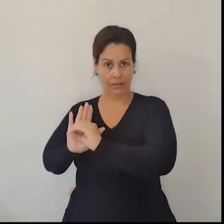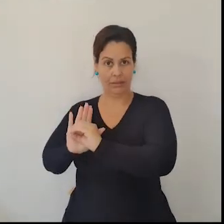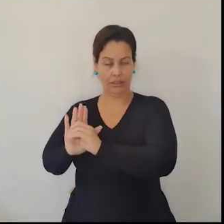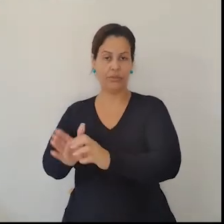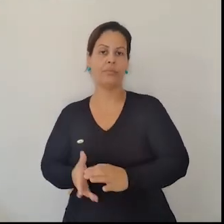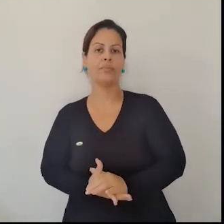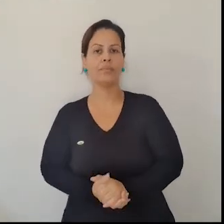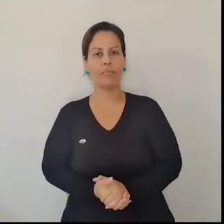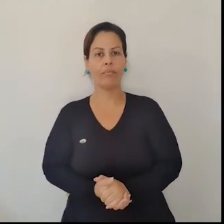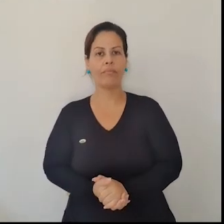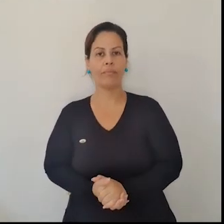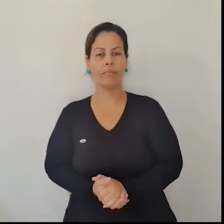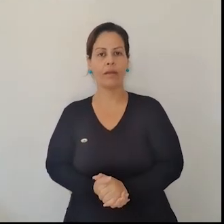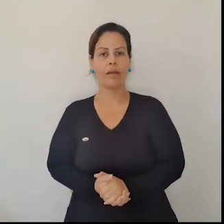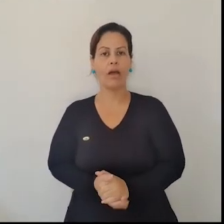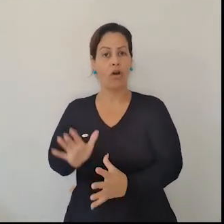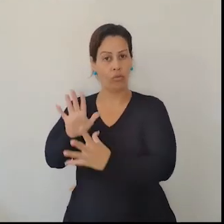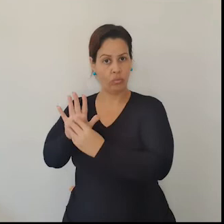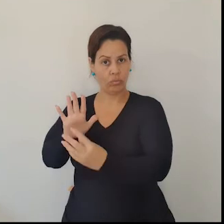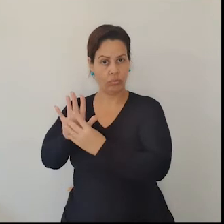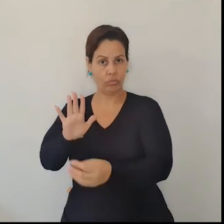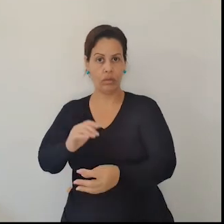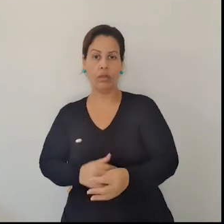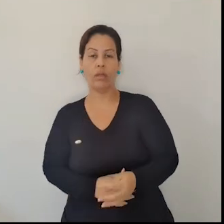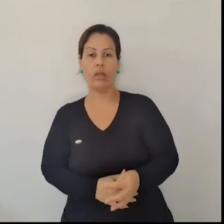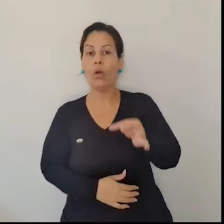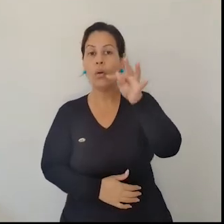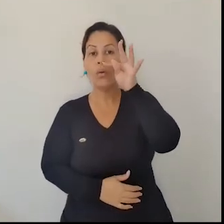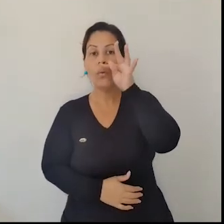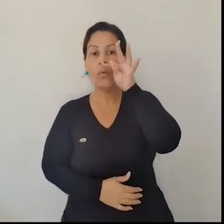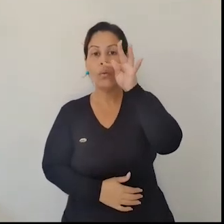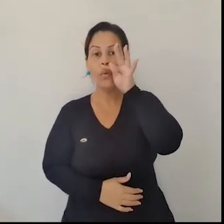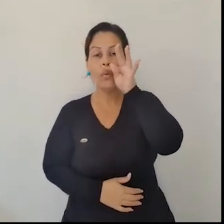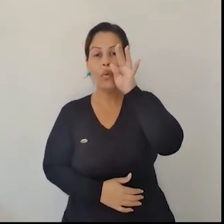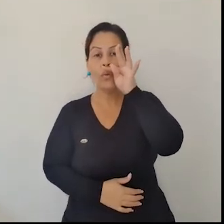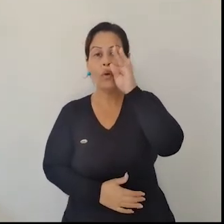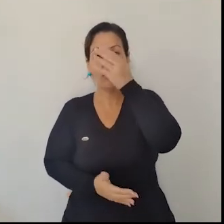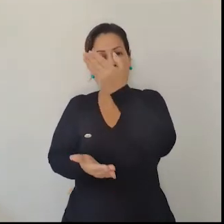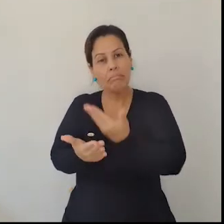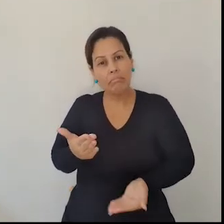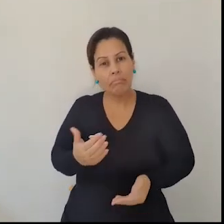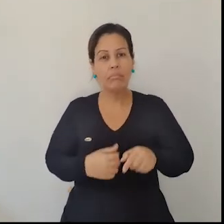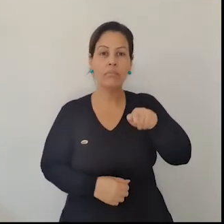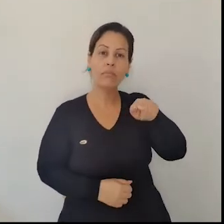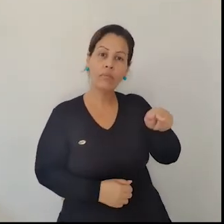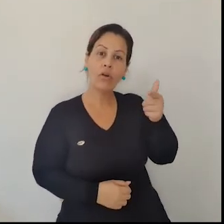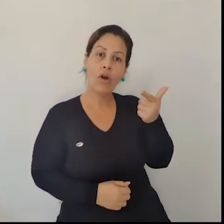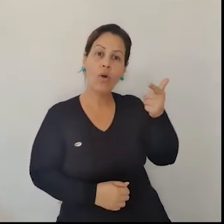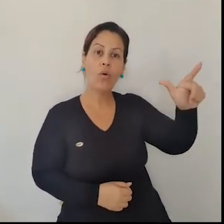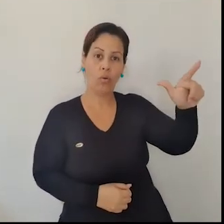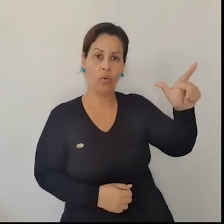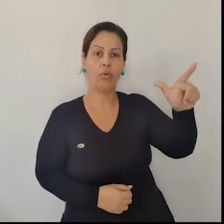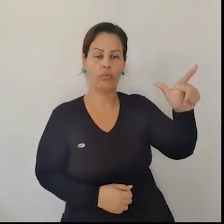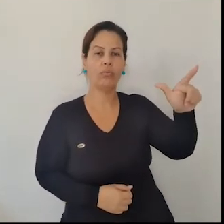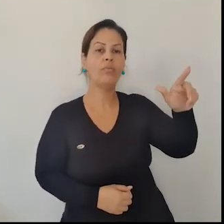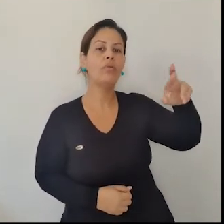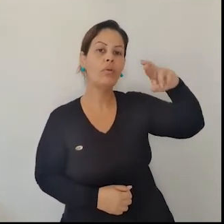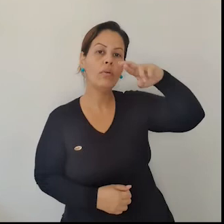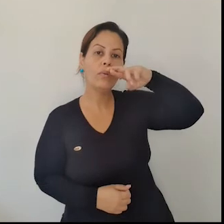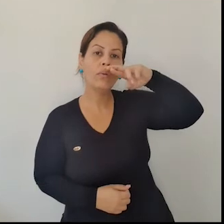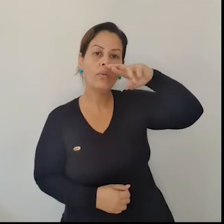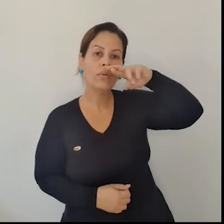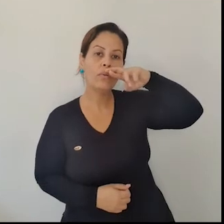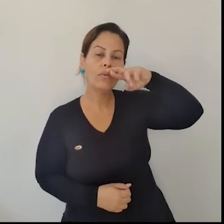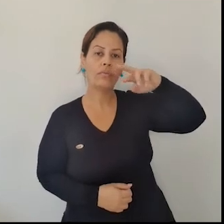Aí a carga total seria igual a zero. O modelo atômico de Thomson foi derrubado em 1908